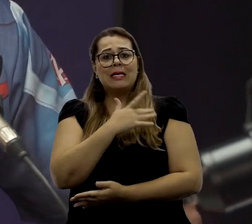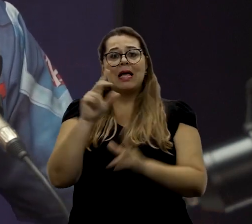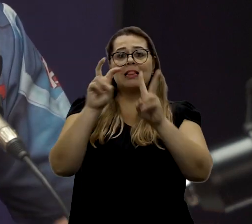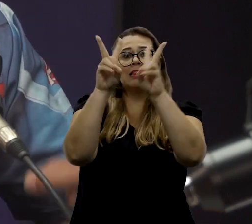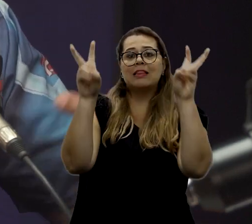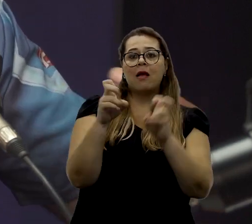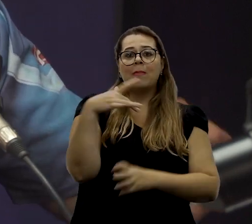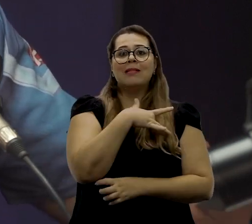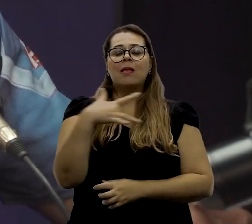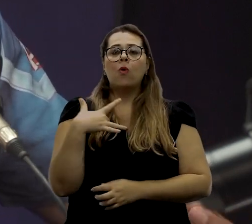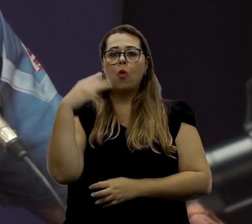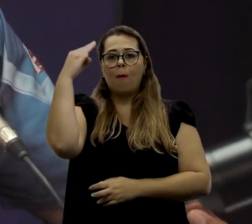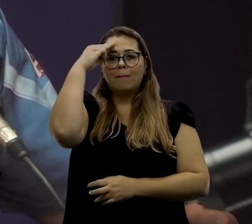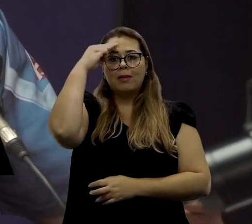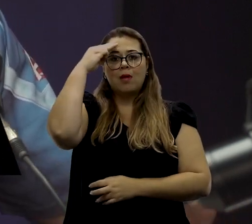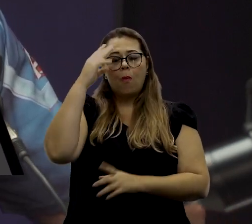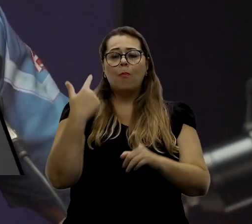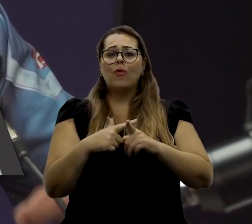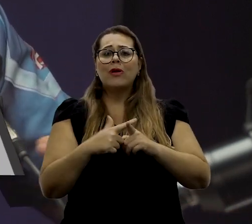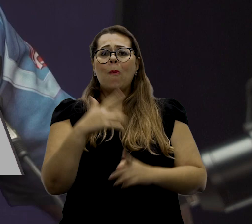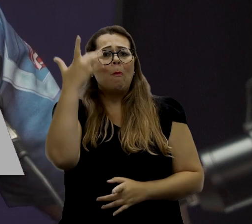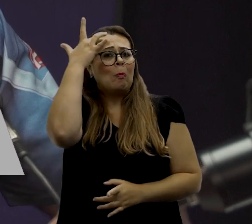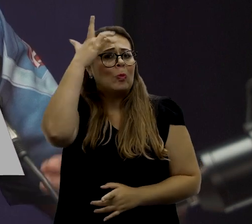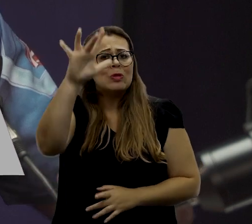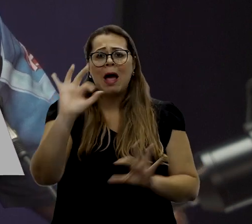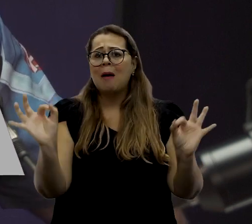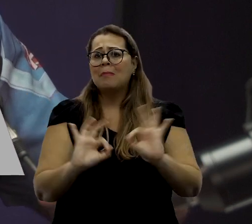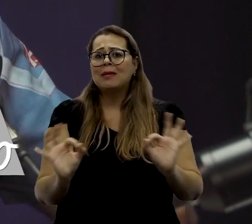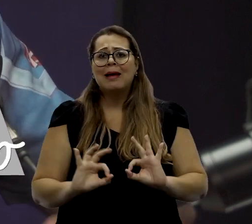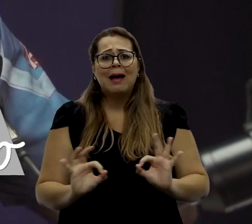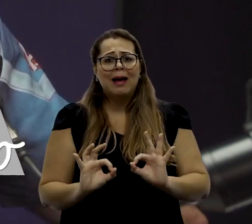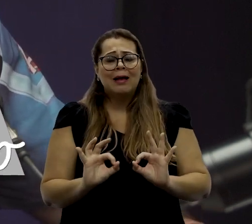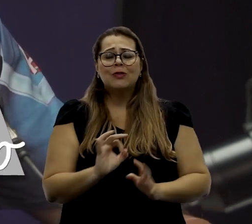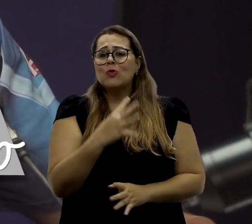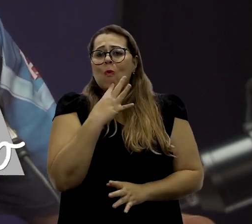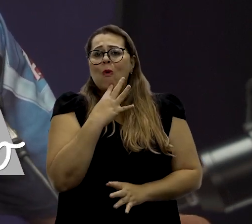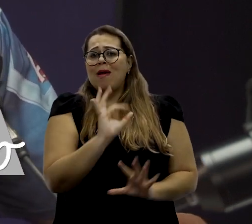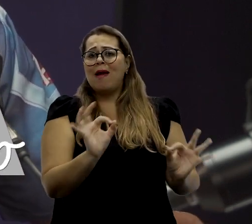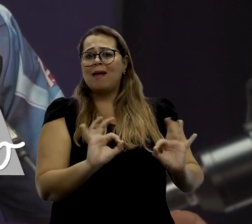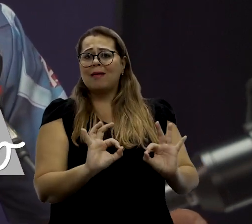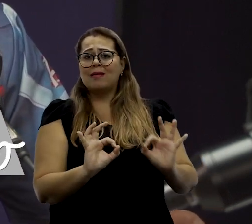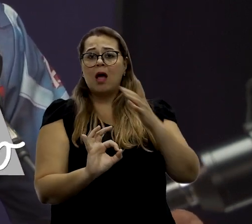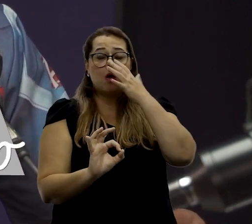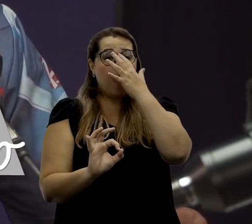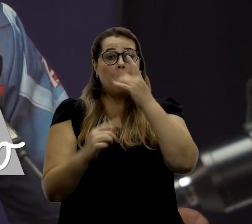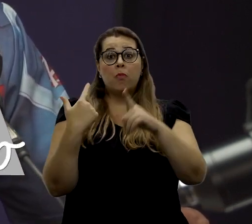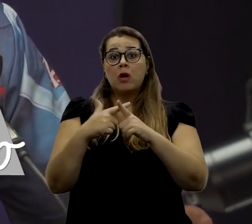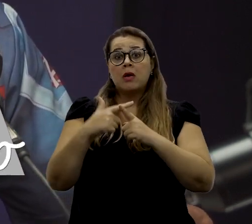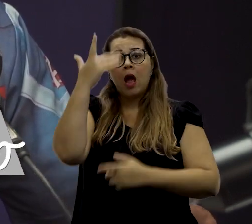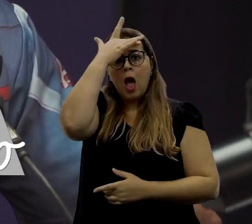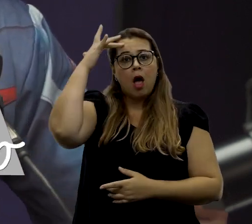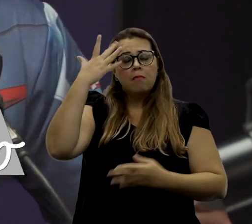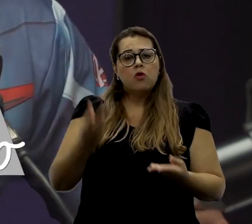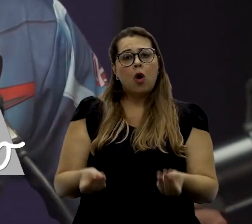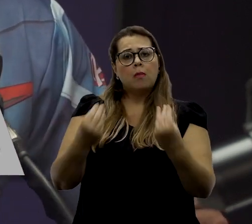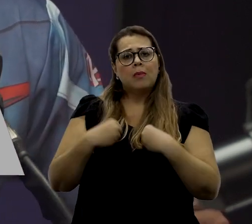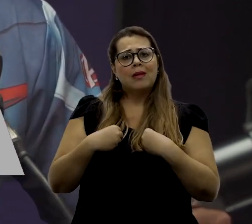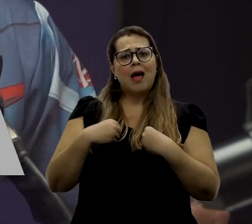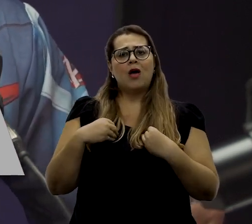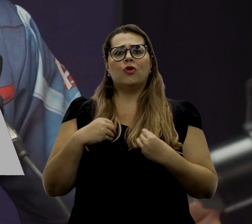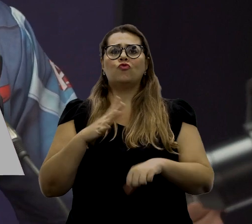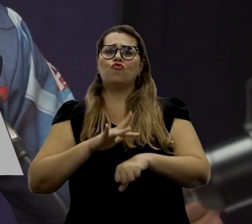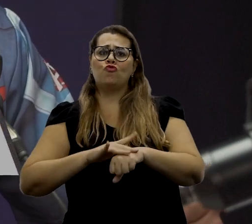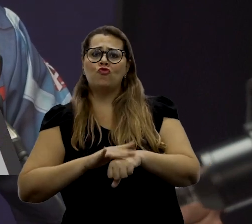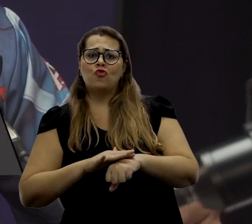As pessoas não conhecem a saúde mental. É hipernormal as pessoas ficarem doentes. As pessoas ficam doentes do pé, vai no